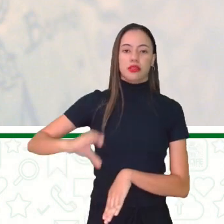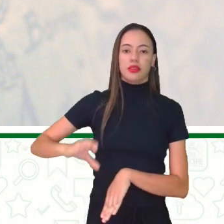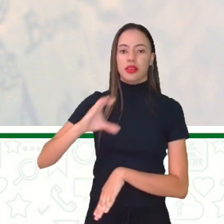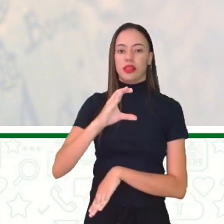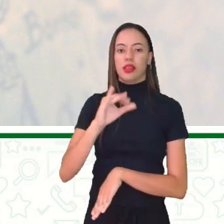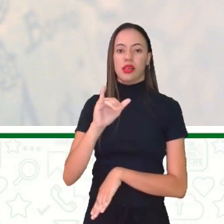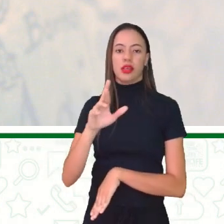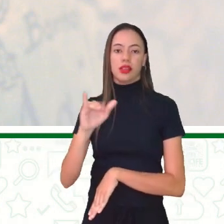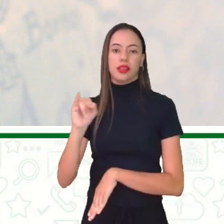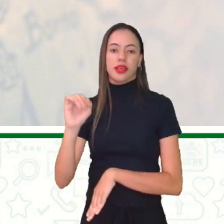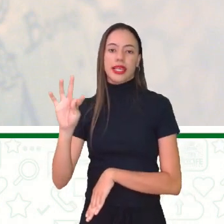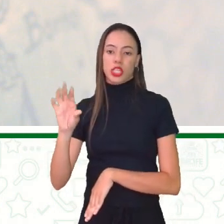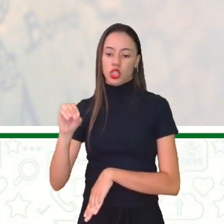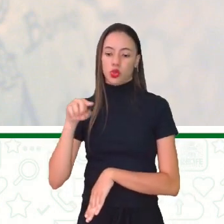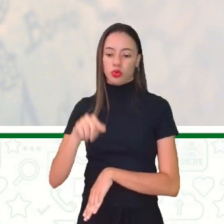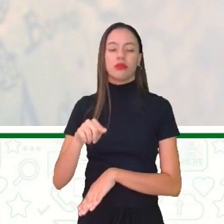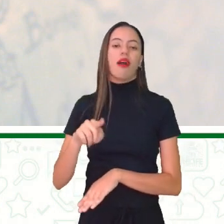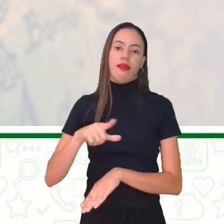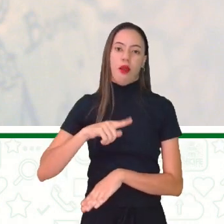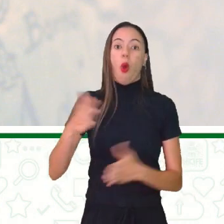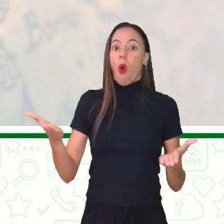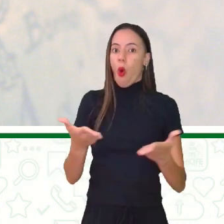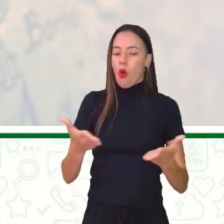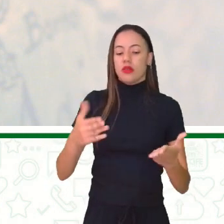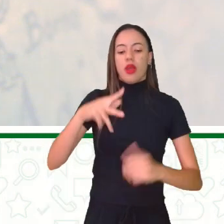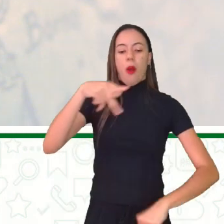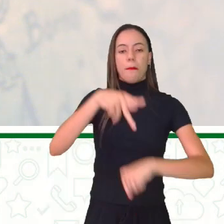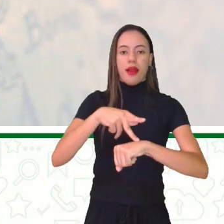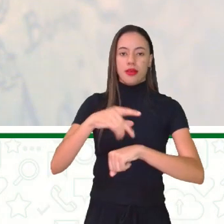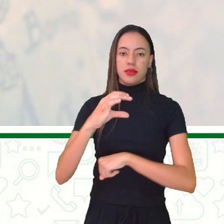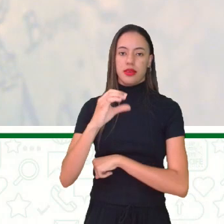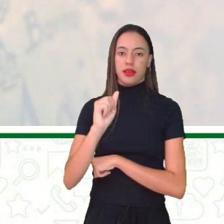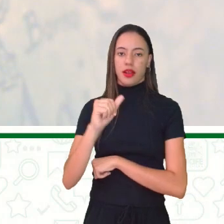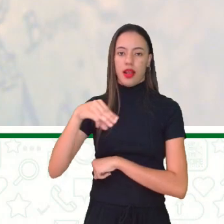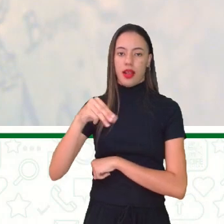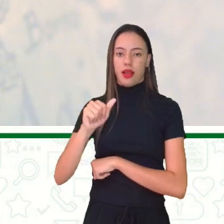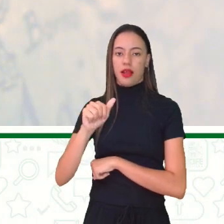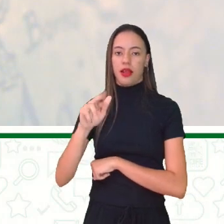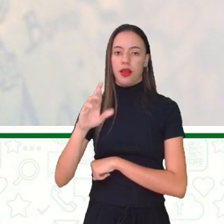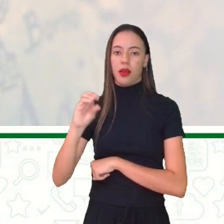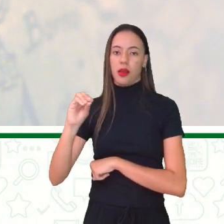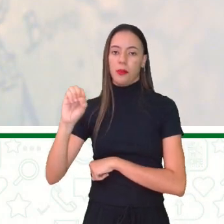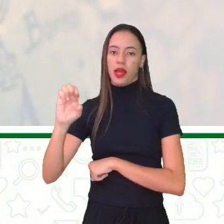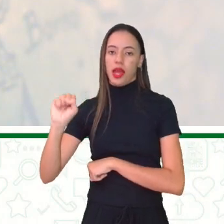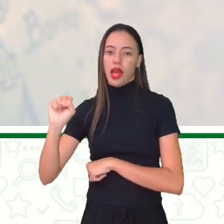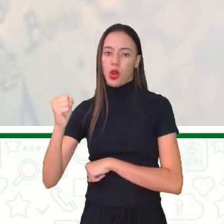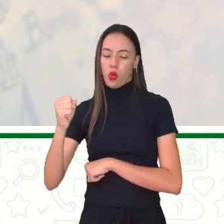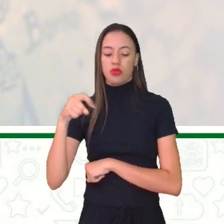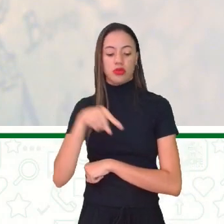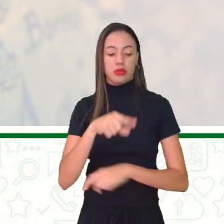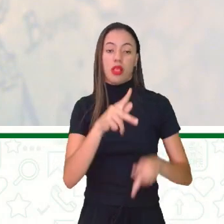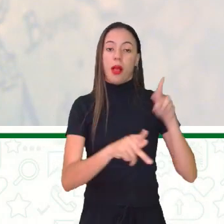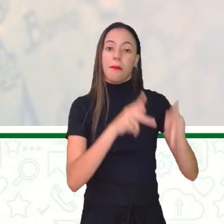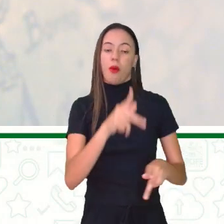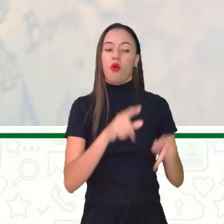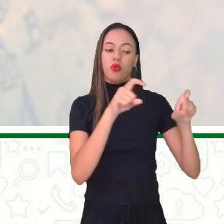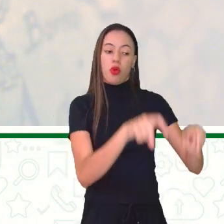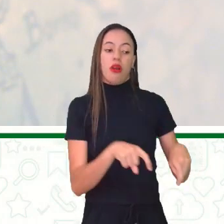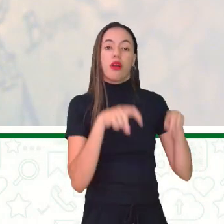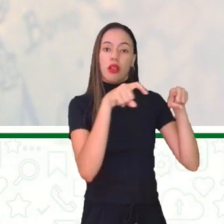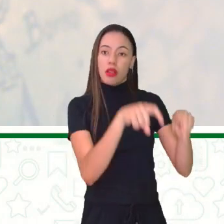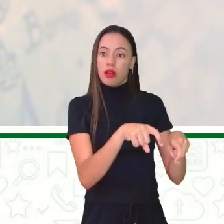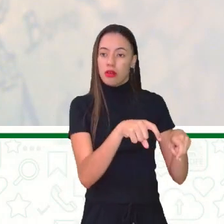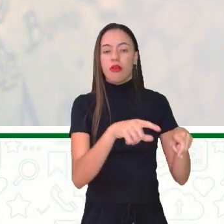gente conhece como Camarões, né? E o que é que a gente vai ter? Eram povos agricultores que dominavam